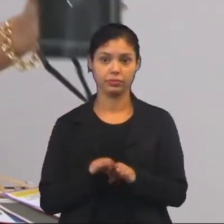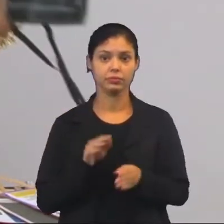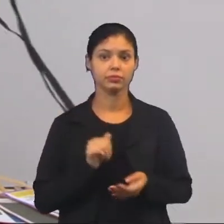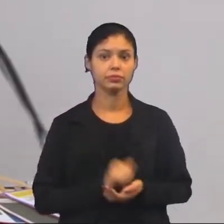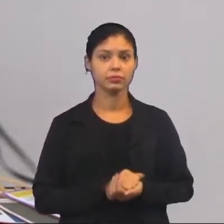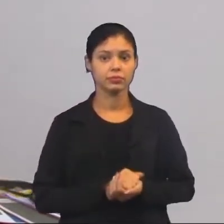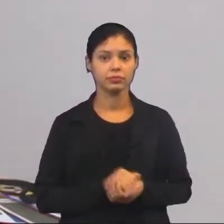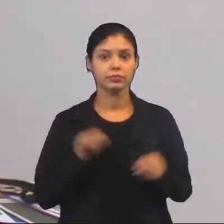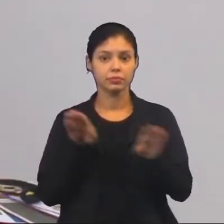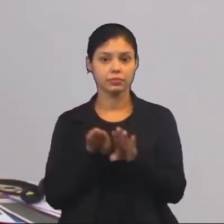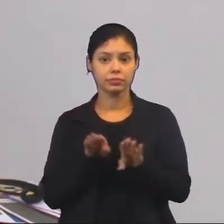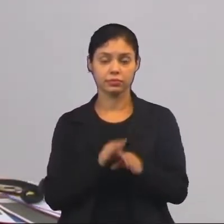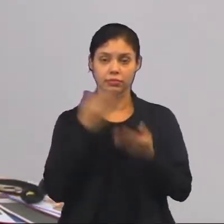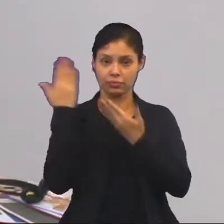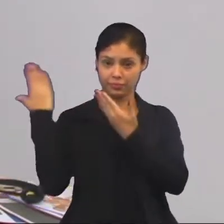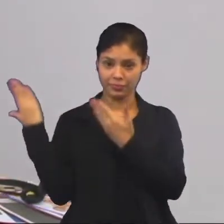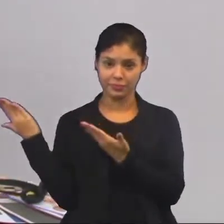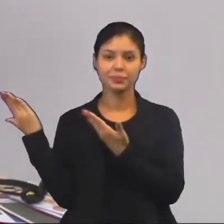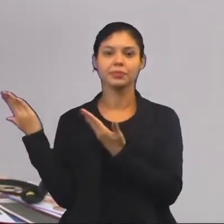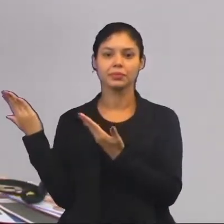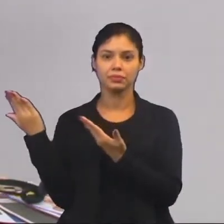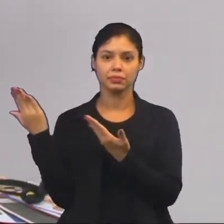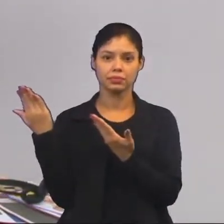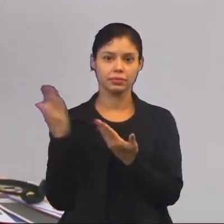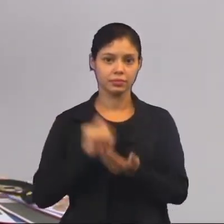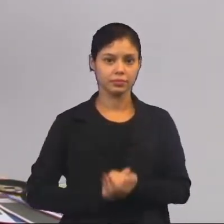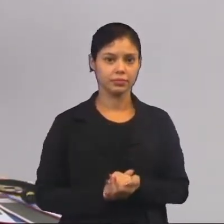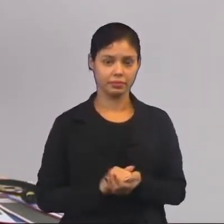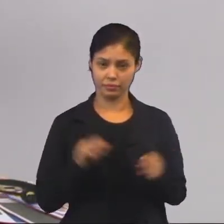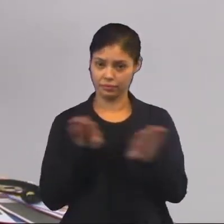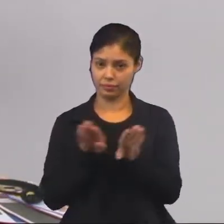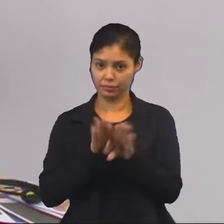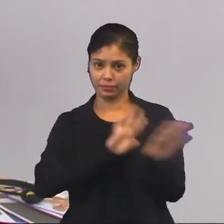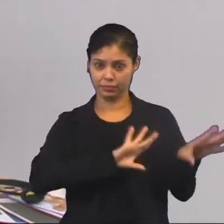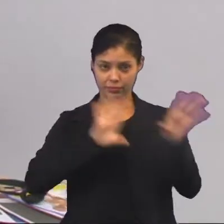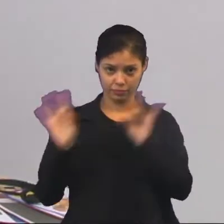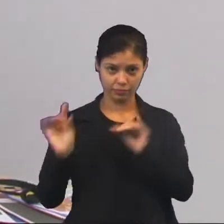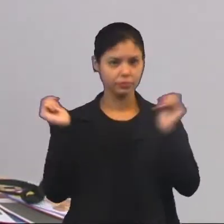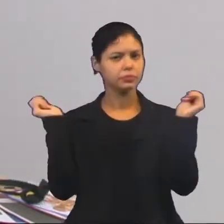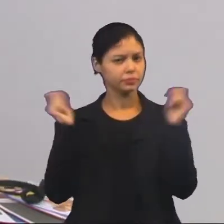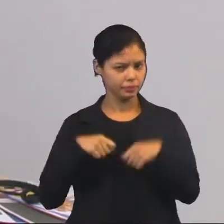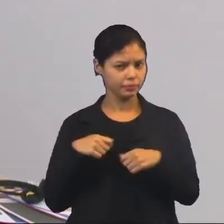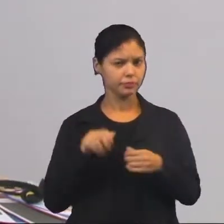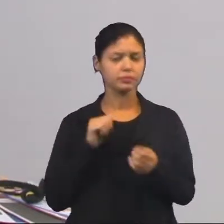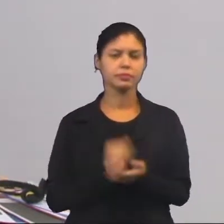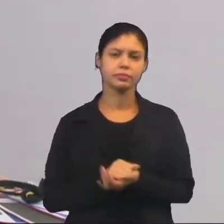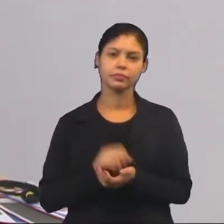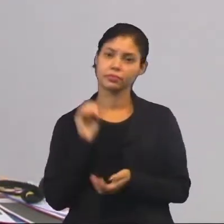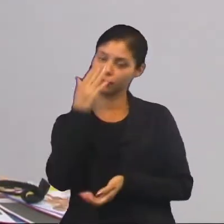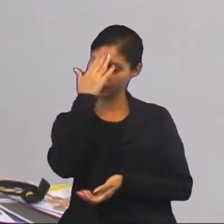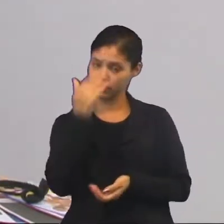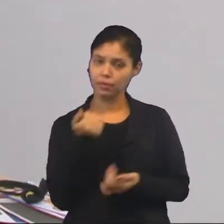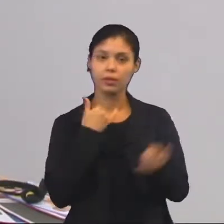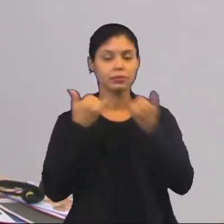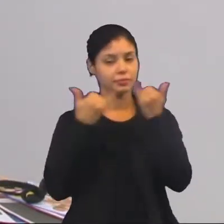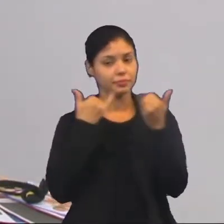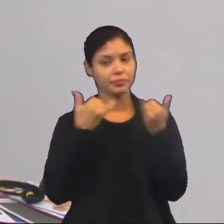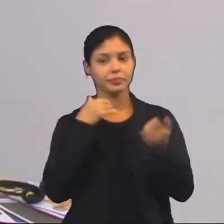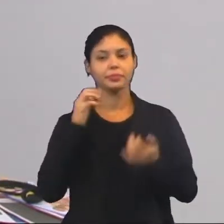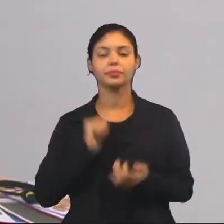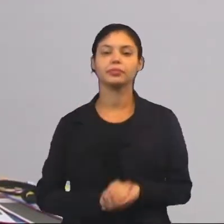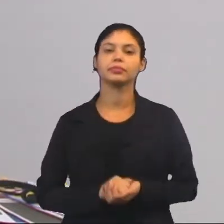rádio. Esse rádio, também através desse rádio é possível ficar sabendo das